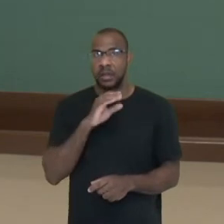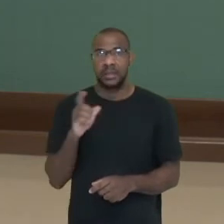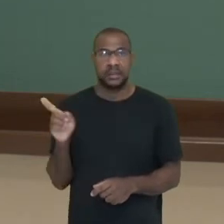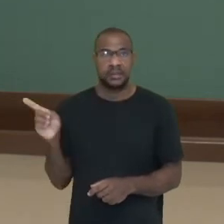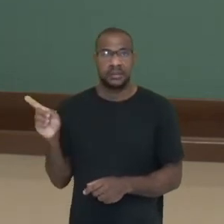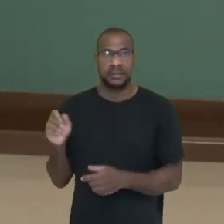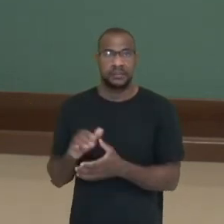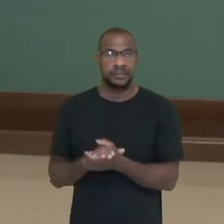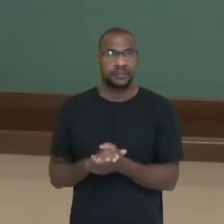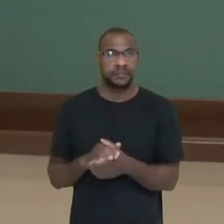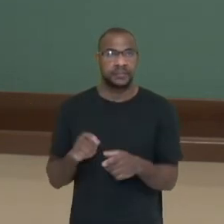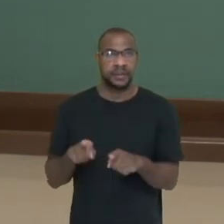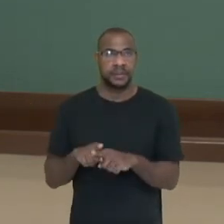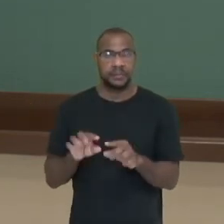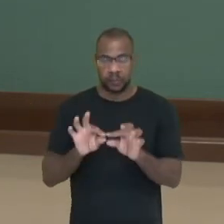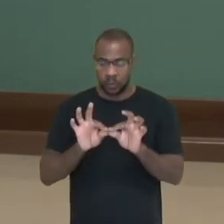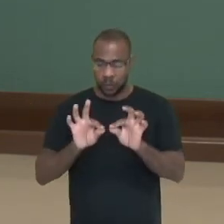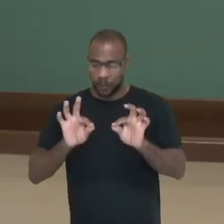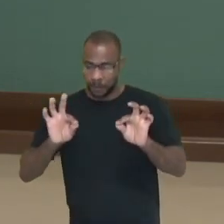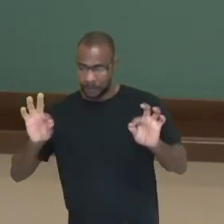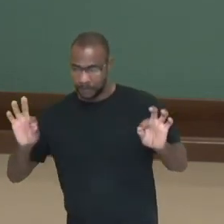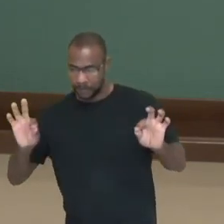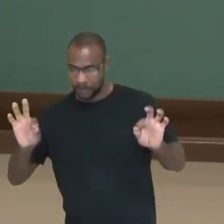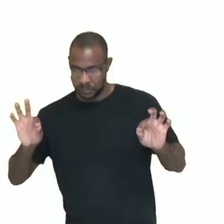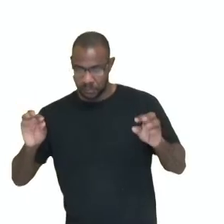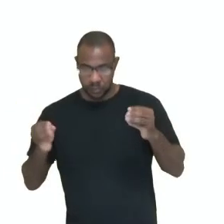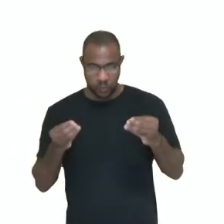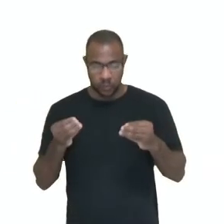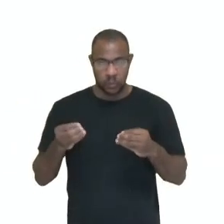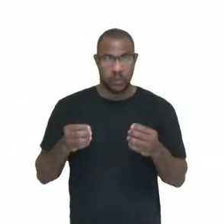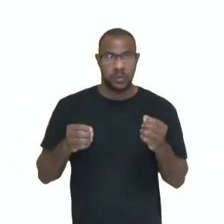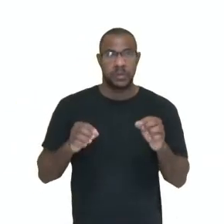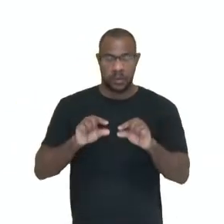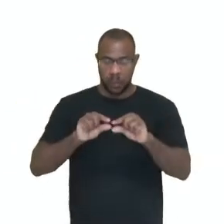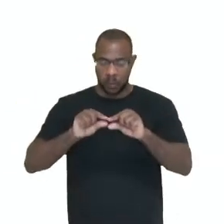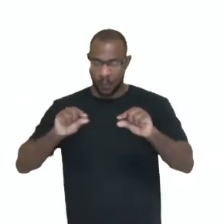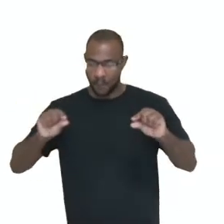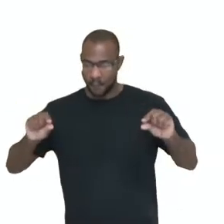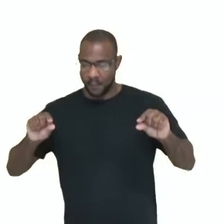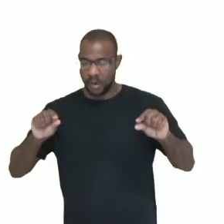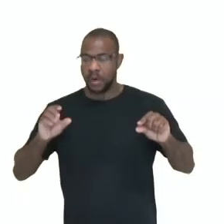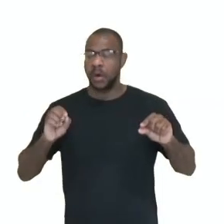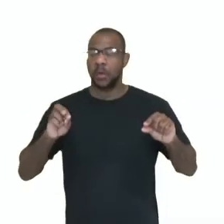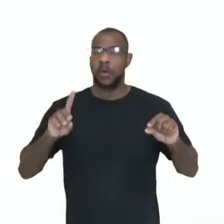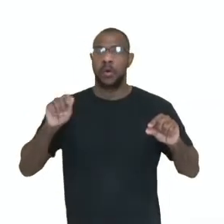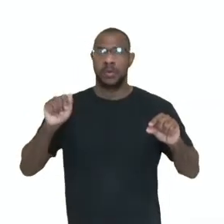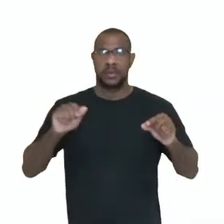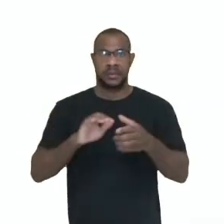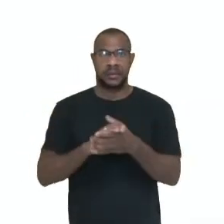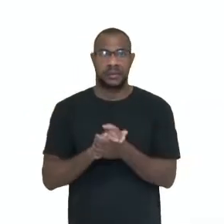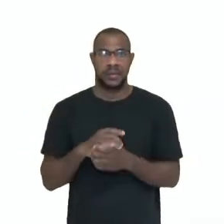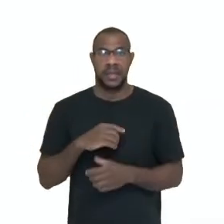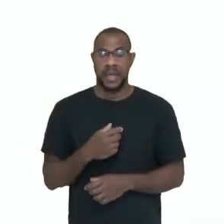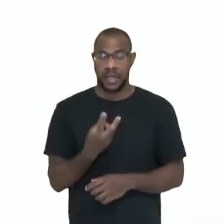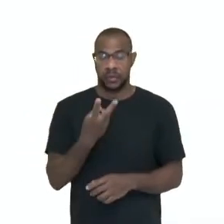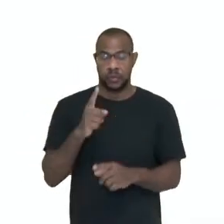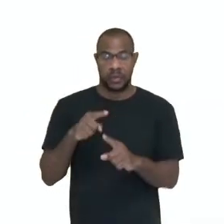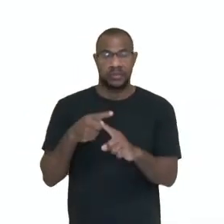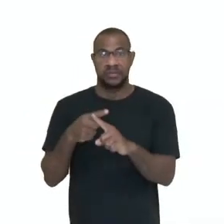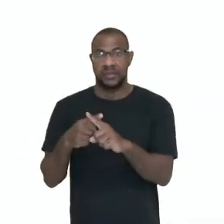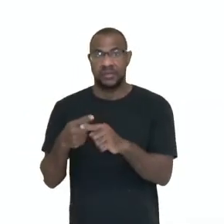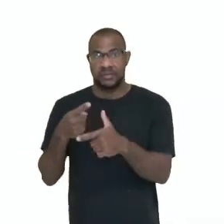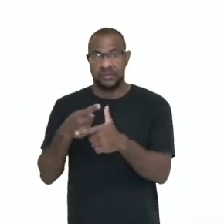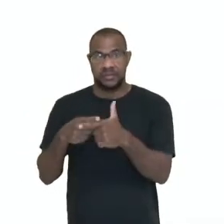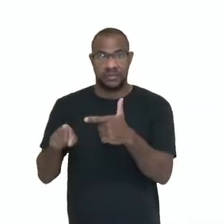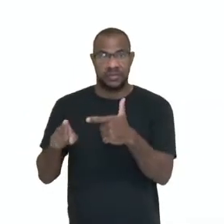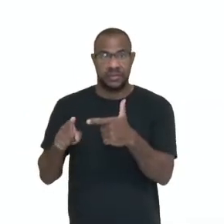o comprimento da corda. Vale essa relação. O comprimento de onda, o lambda, é 2 vezes o comprimento da corda dividido pelo